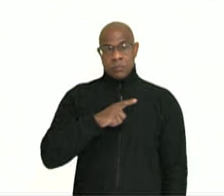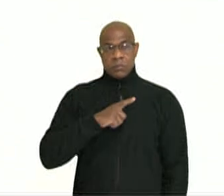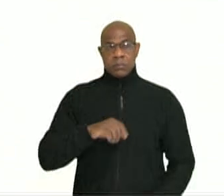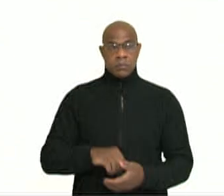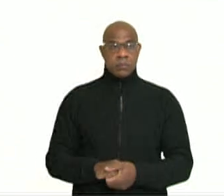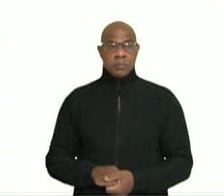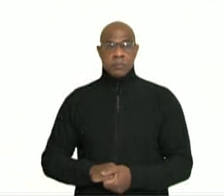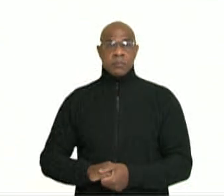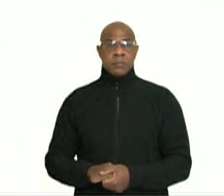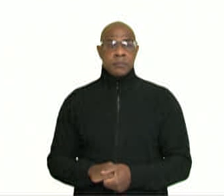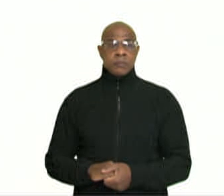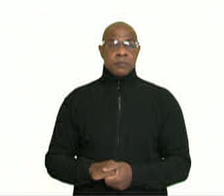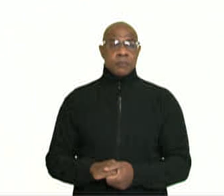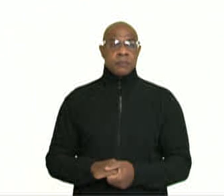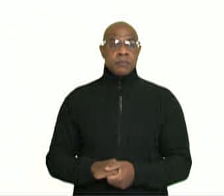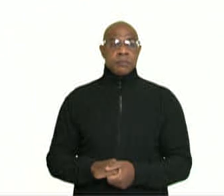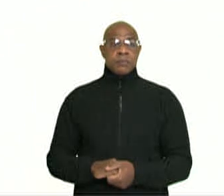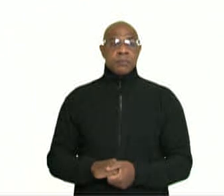tabela periódica.